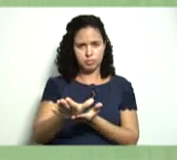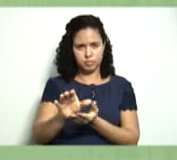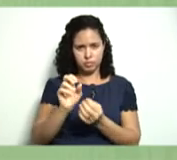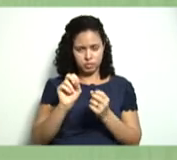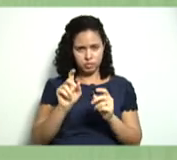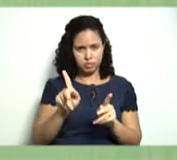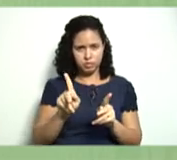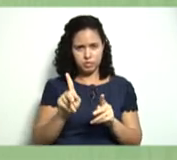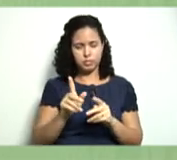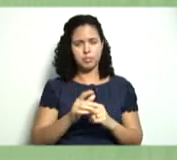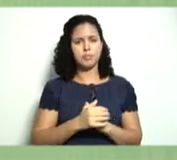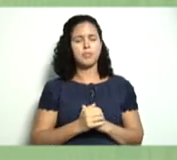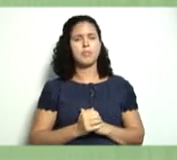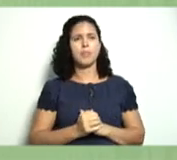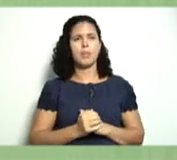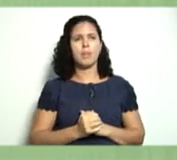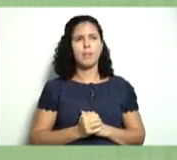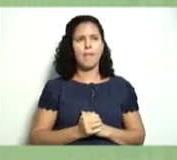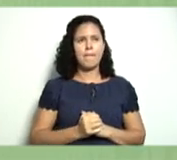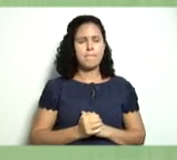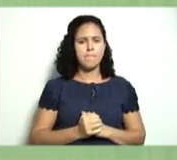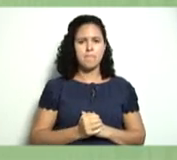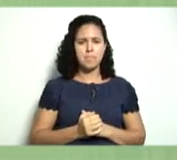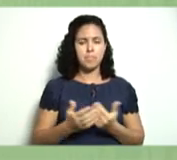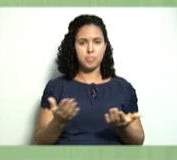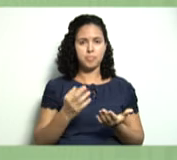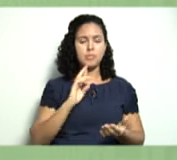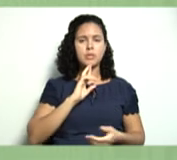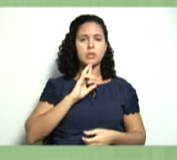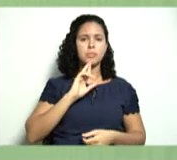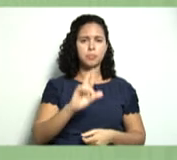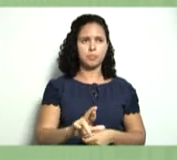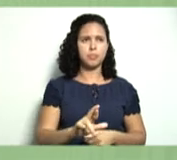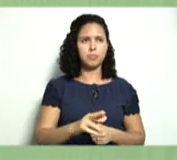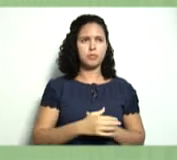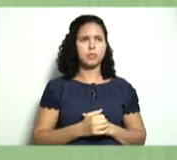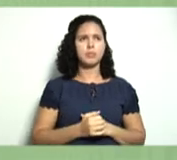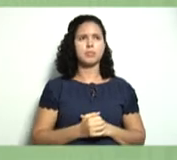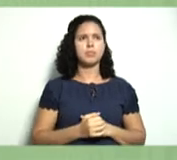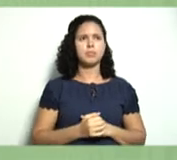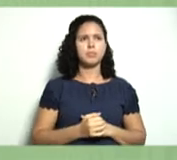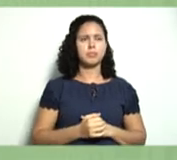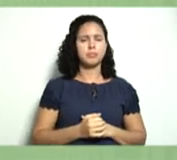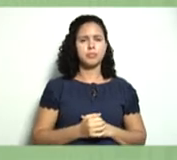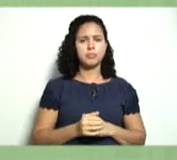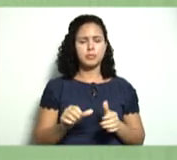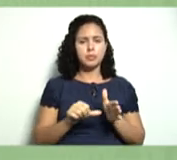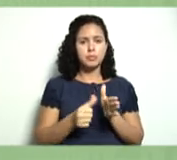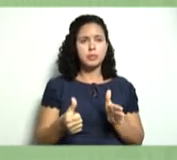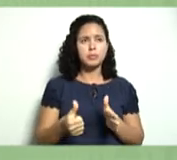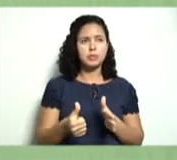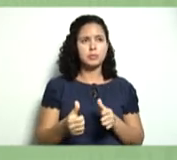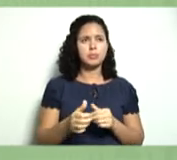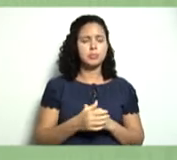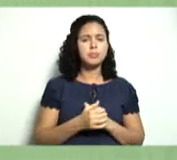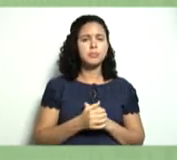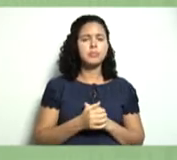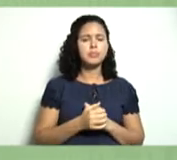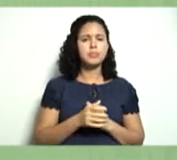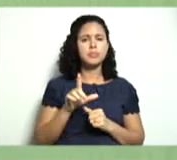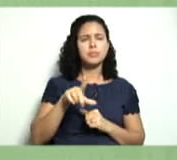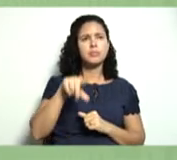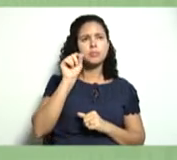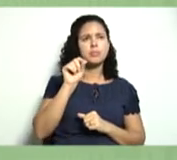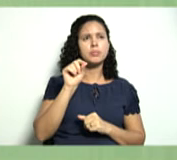vocês vão responder essas questões primeiro qual foi a alternativa que vocês